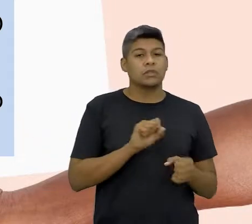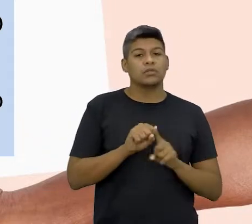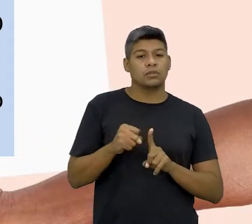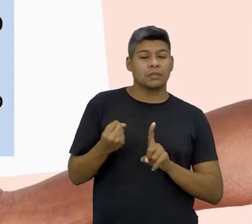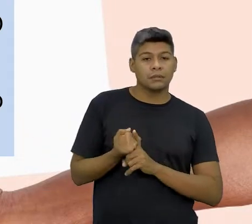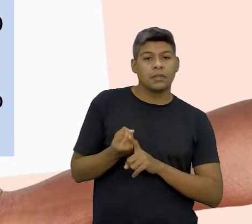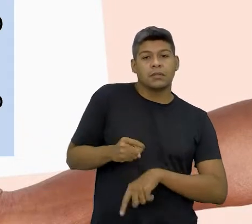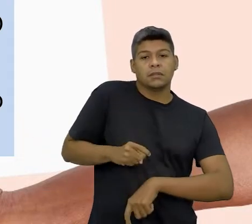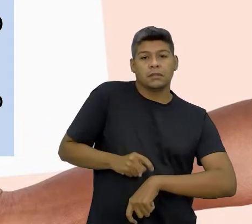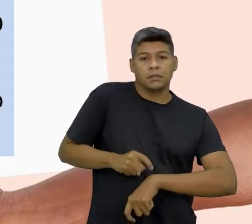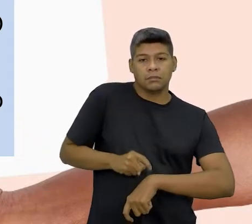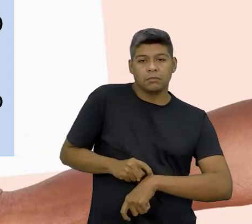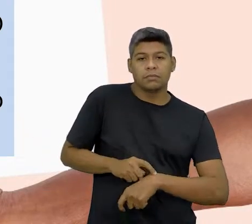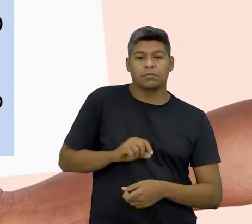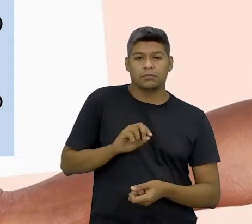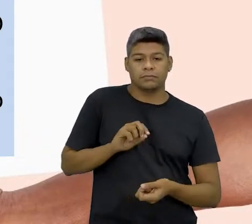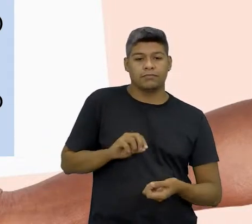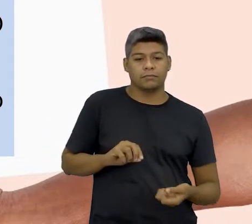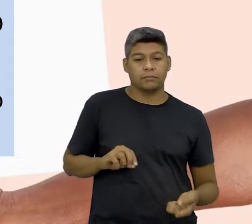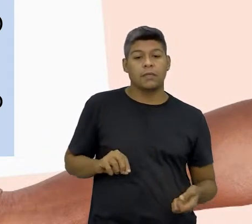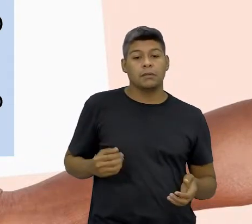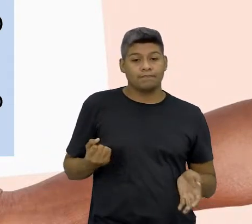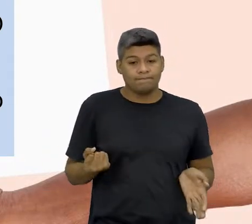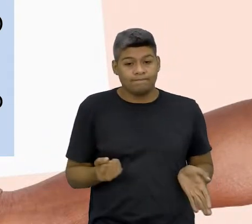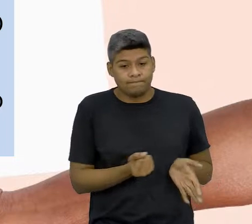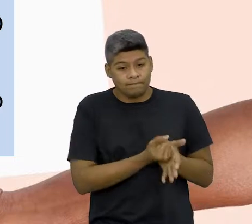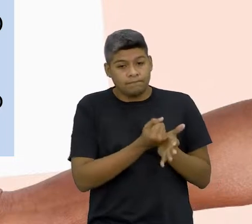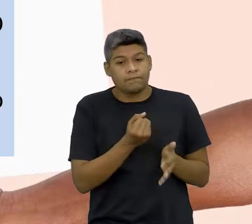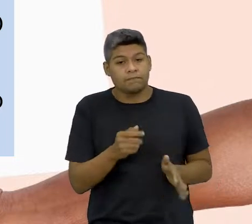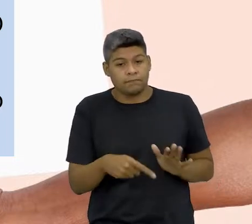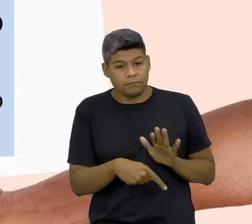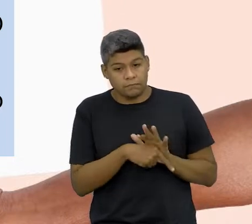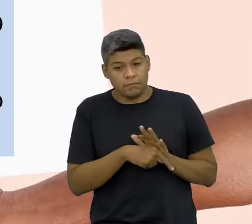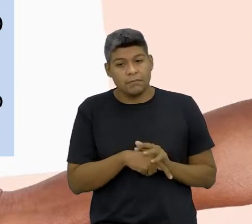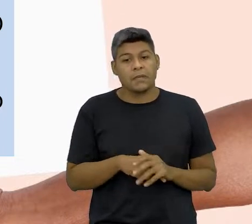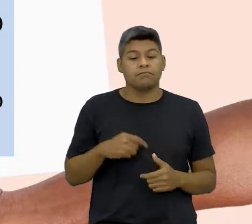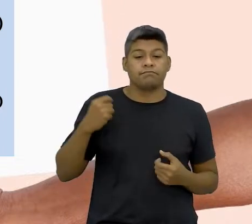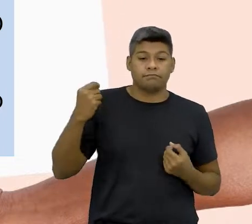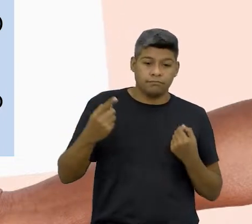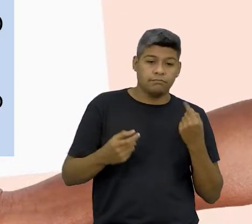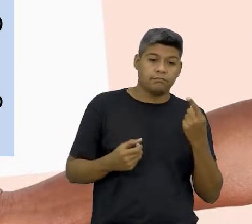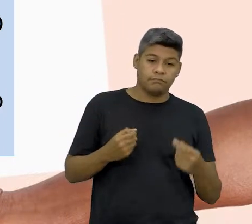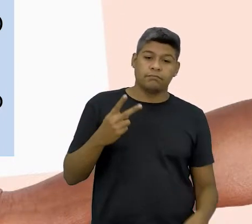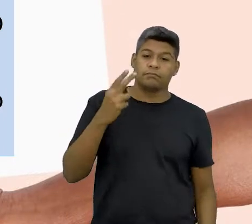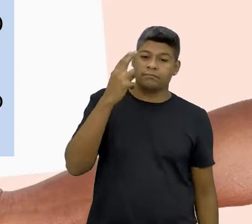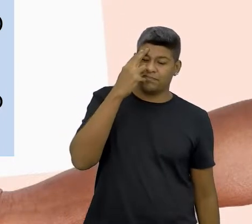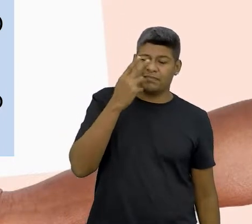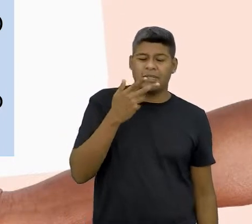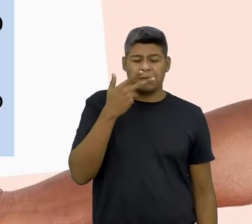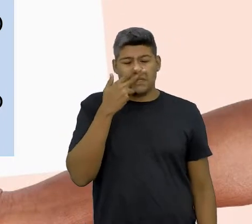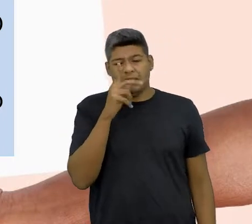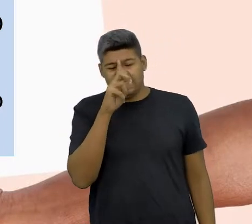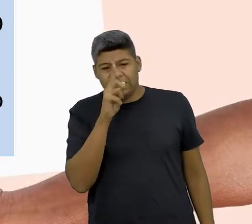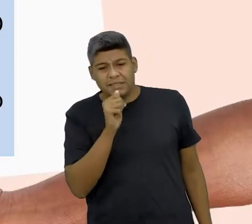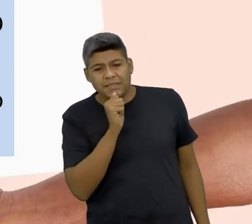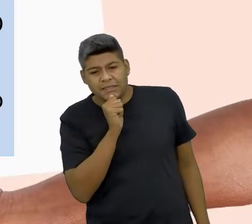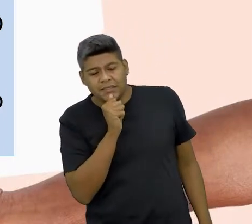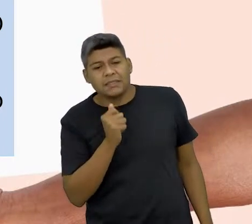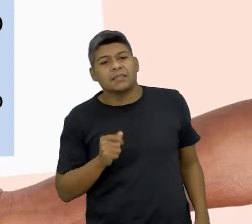época e leituras. É marcada por premissas como relativismo cultural e o estranhamento, o